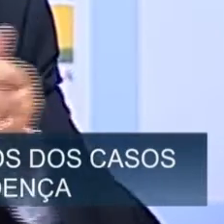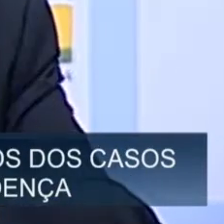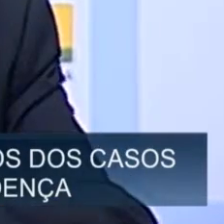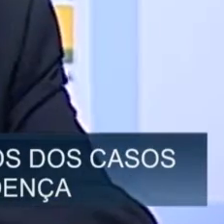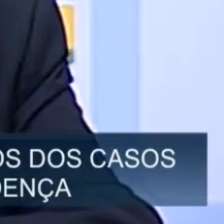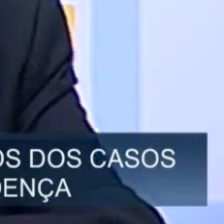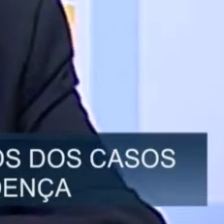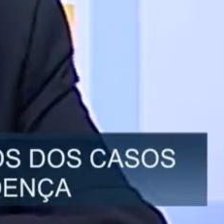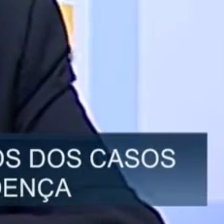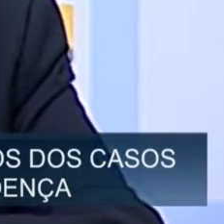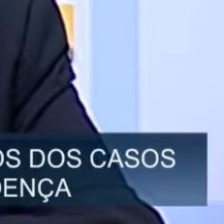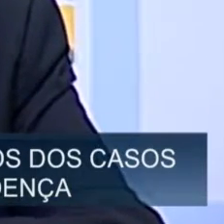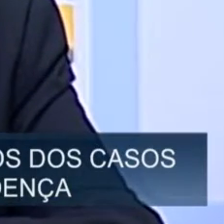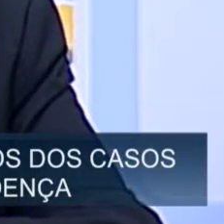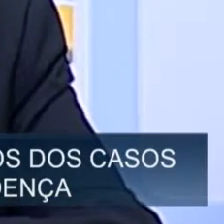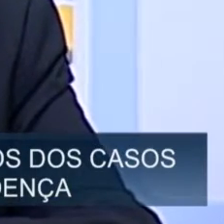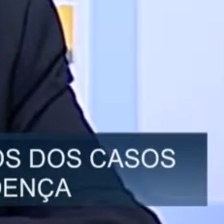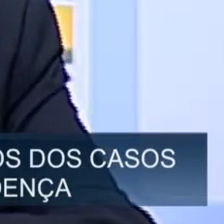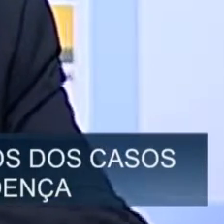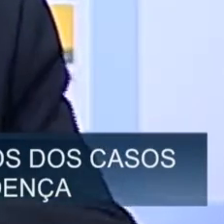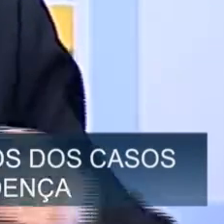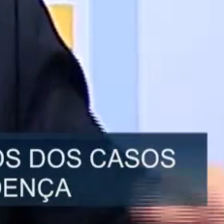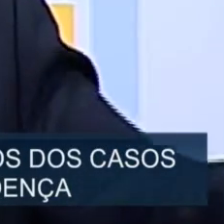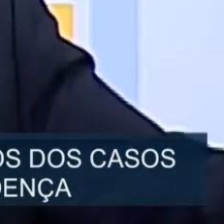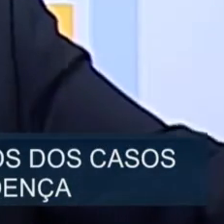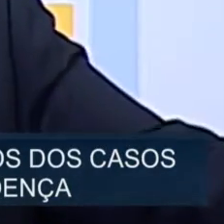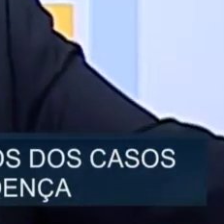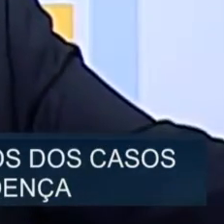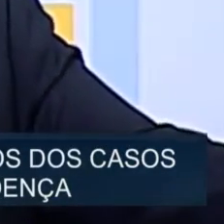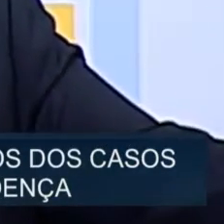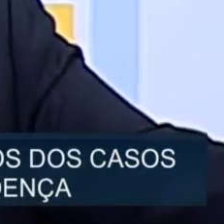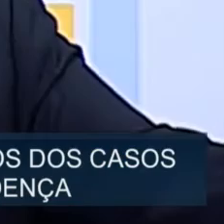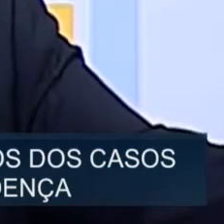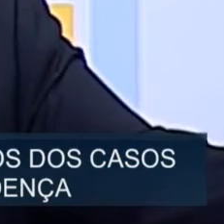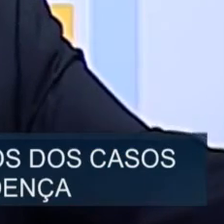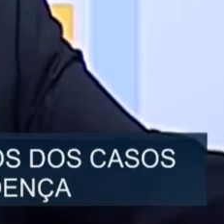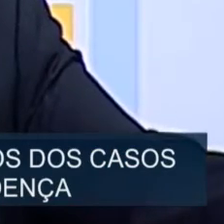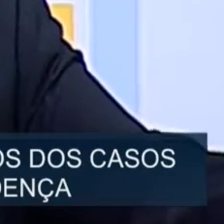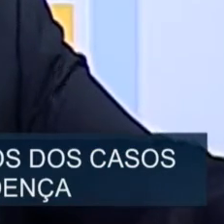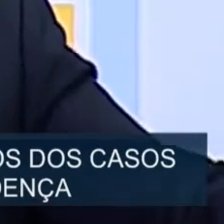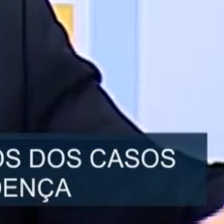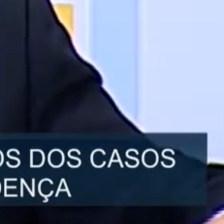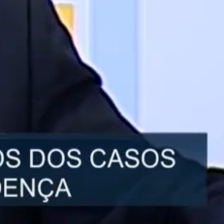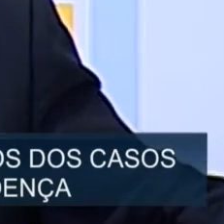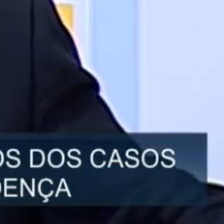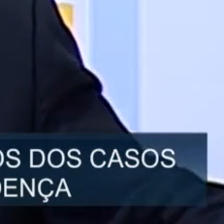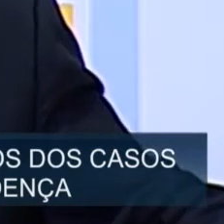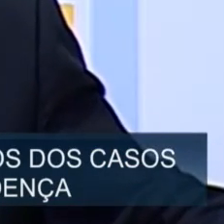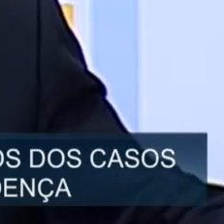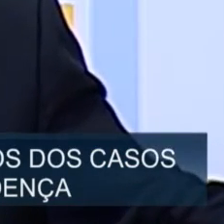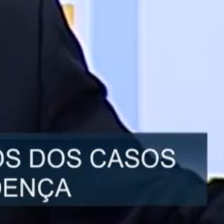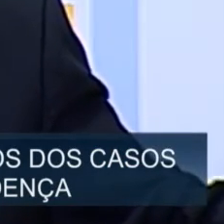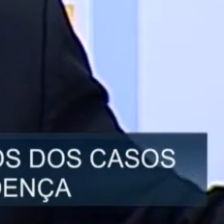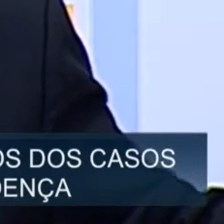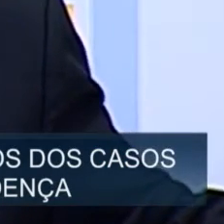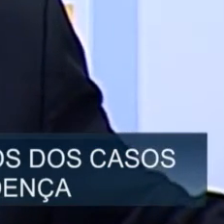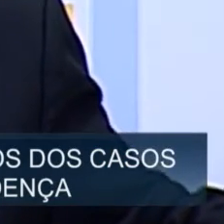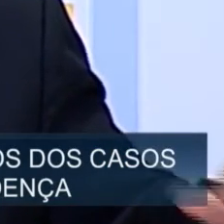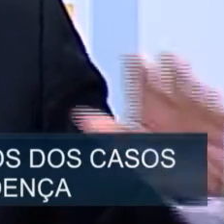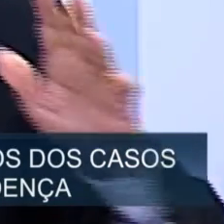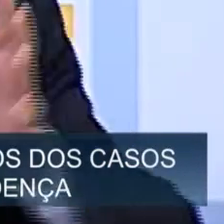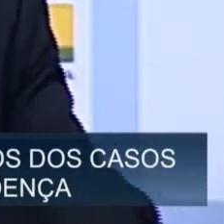também o esclarecimento antes de passar ao Dr. Cláudio, o ponto de que